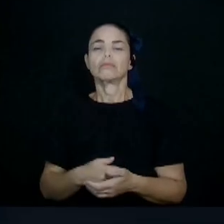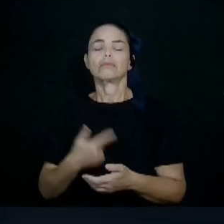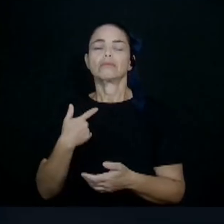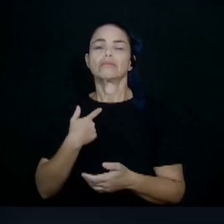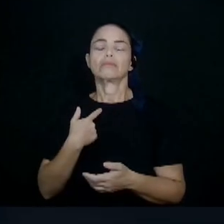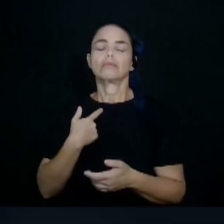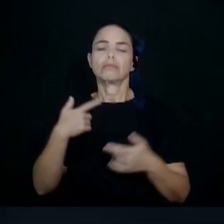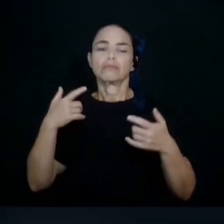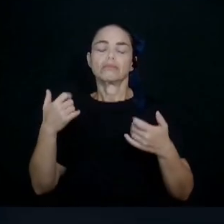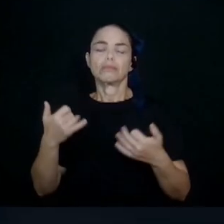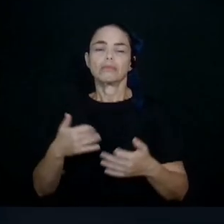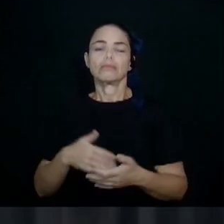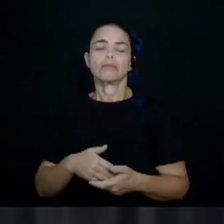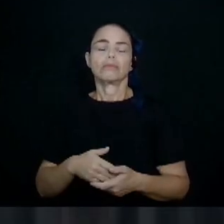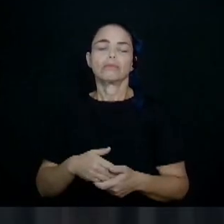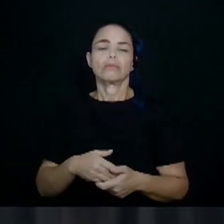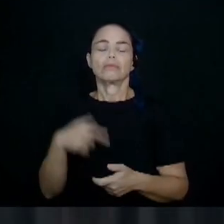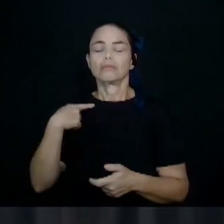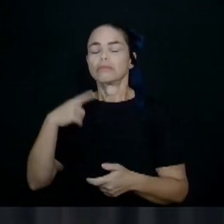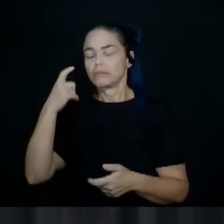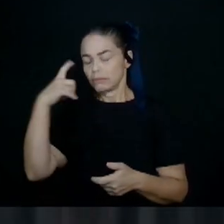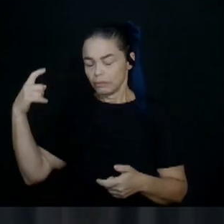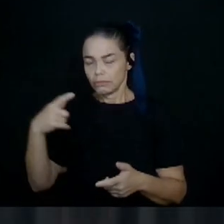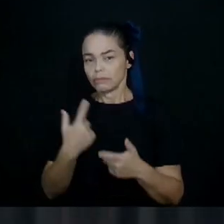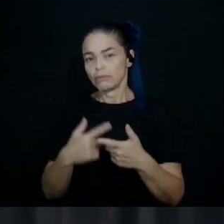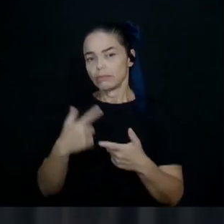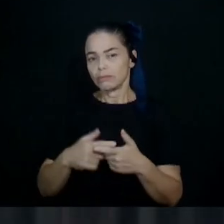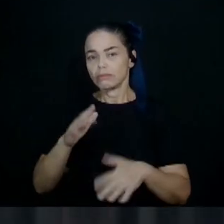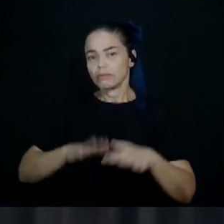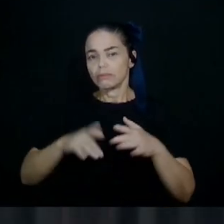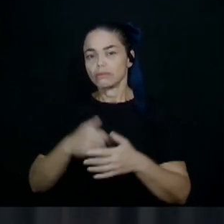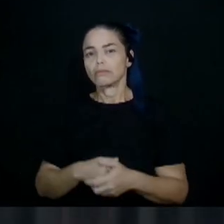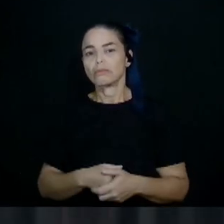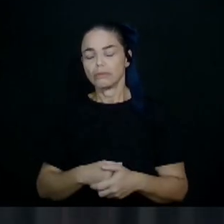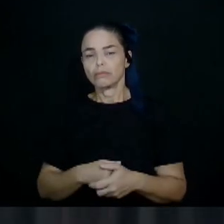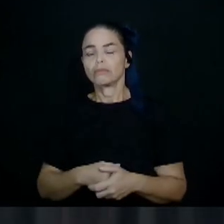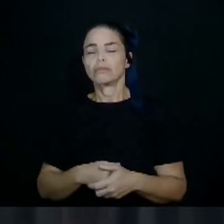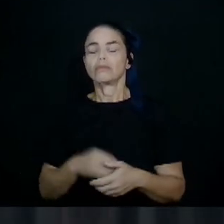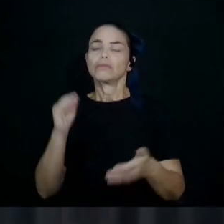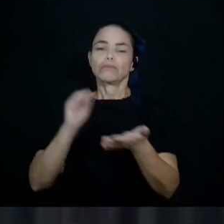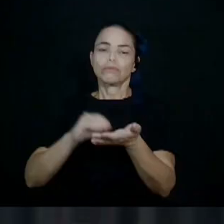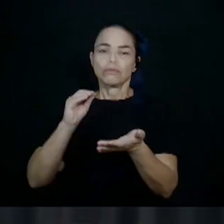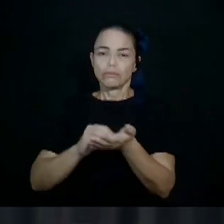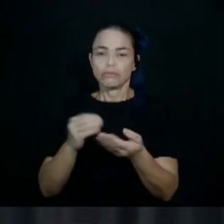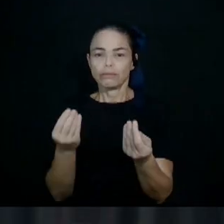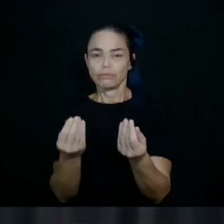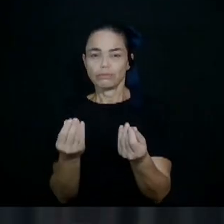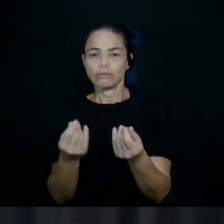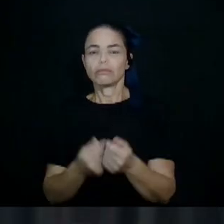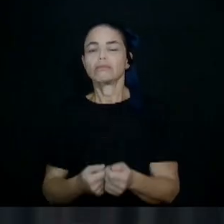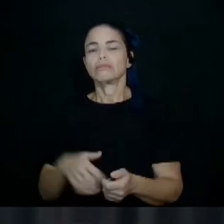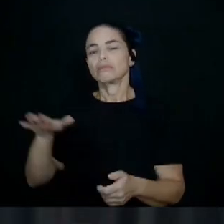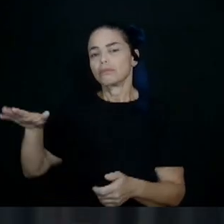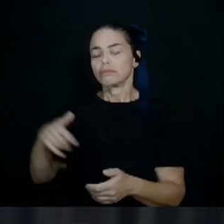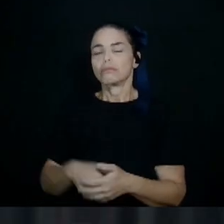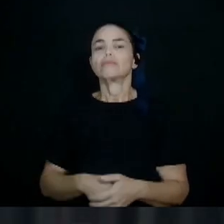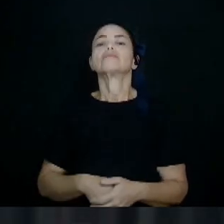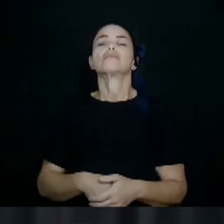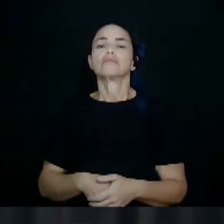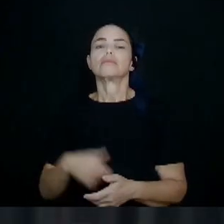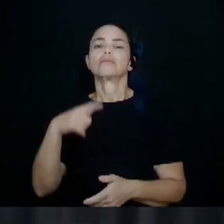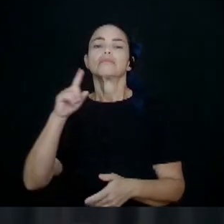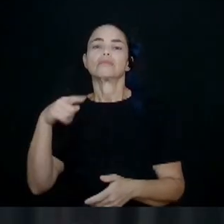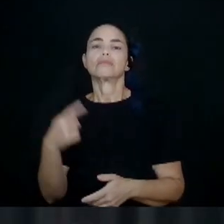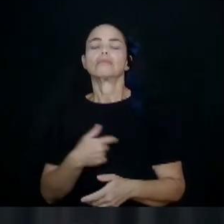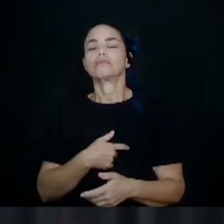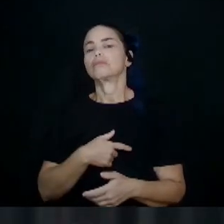Sim, sim. Isso é muito interessante, porque às vezes essa escassez na infância, né, faz com que a gente, depois de adulto, fala, não,